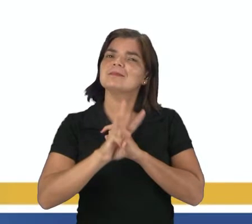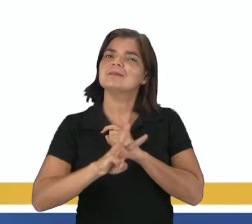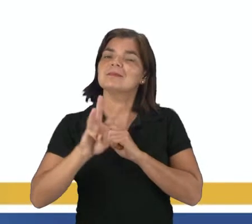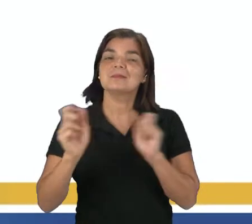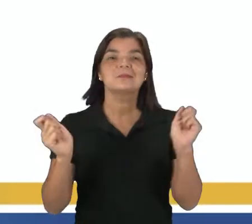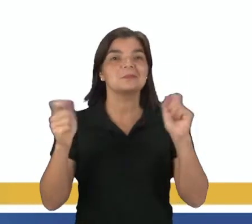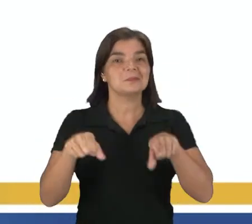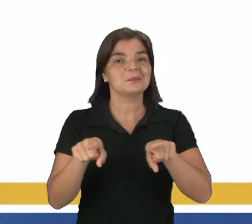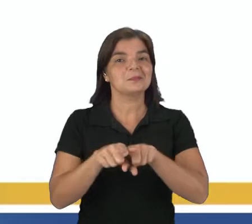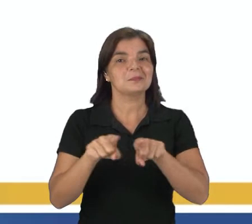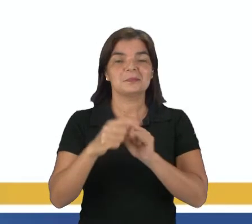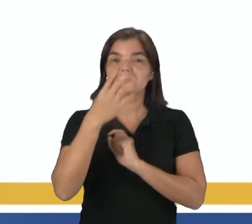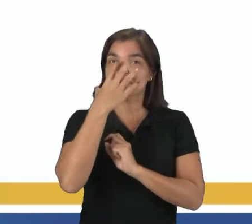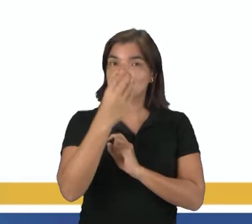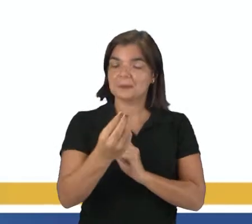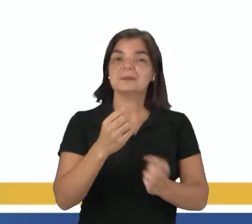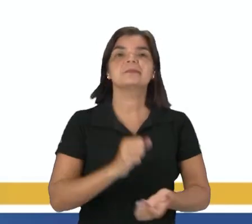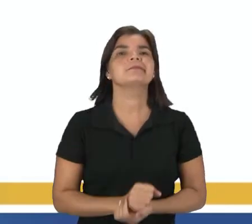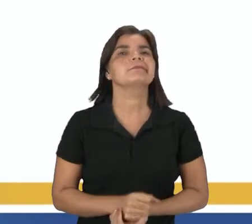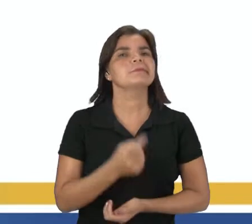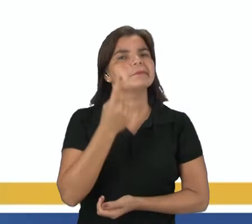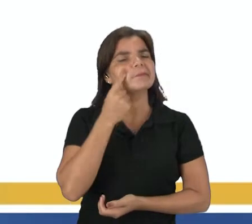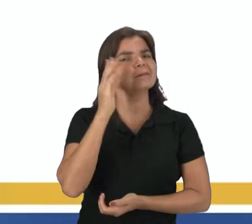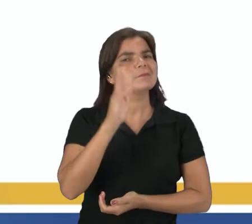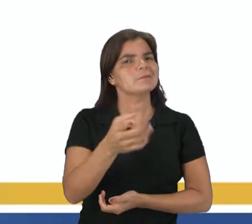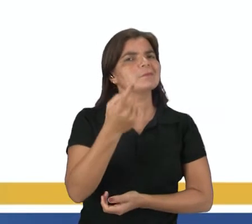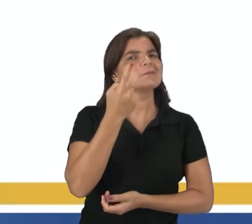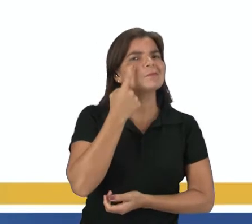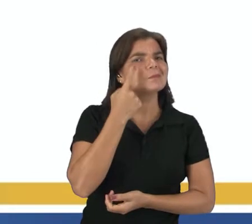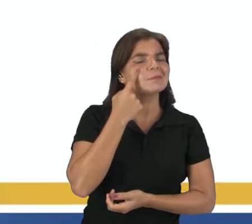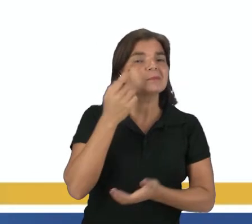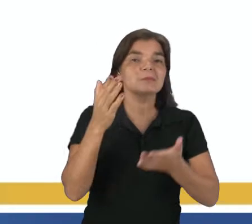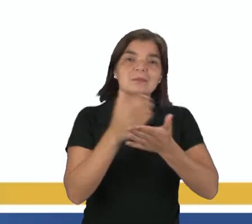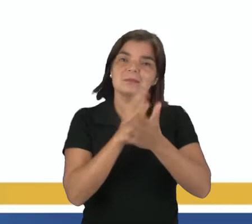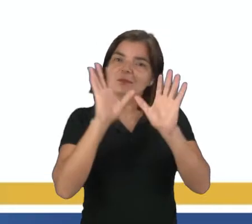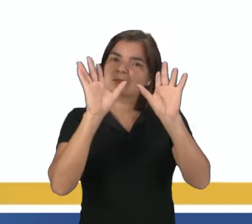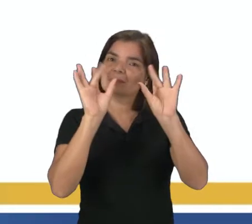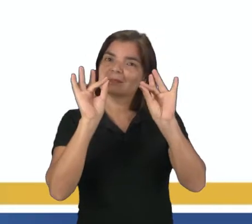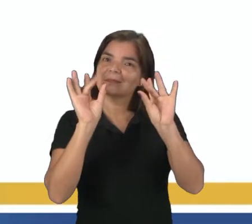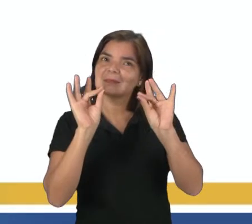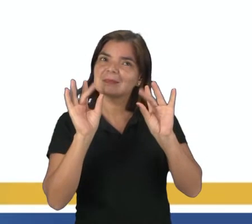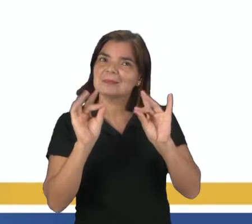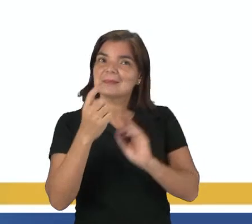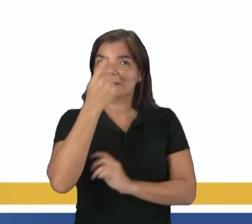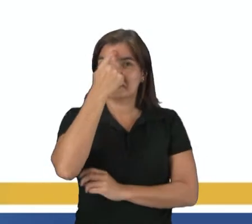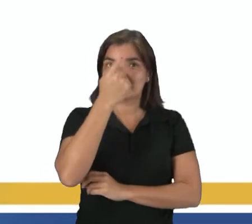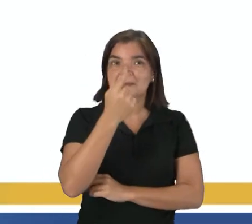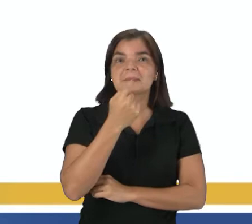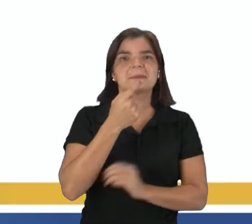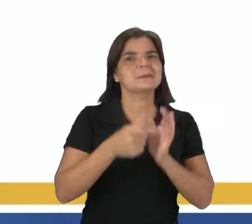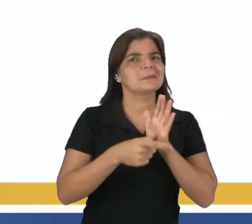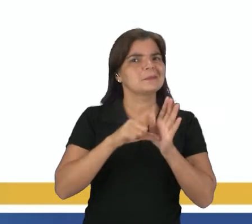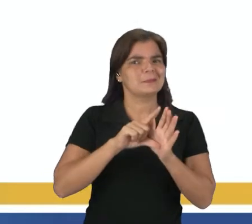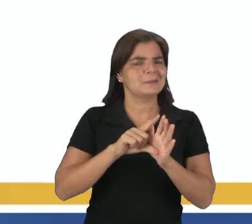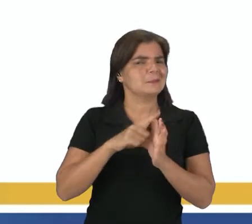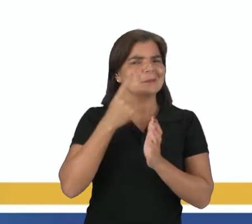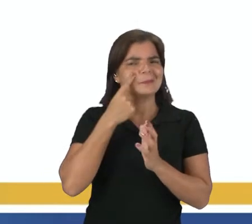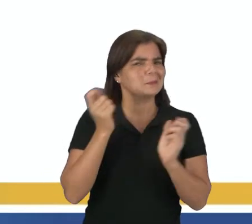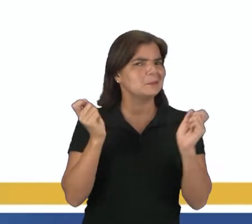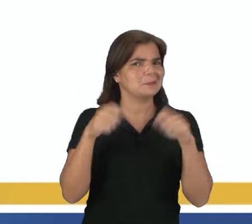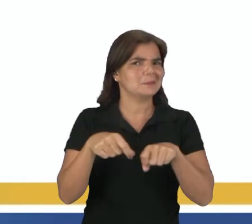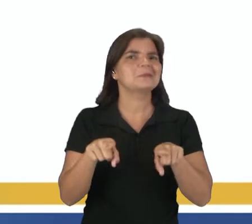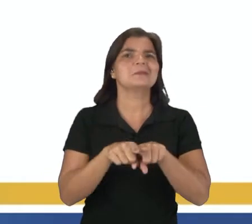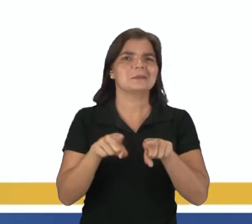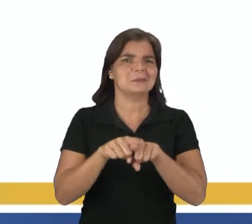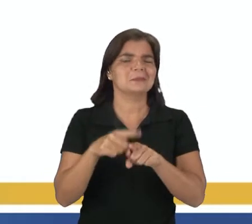disponível na linha do tempo da fotografia. E aí a gente já consegue ver alguns detalhes, não é, da imagem, que antes não era possível, a